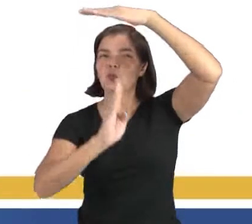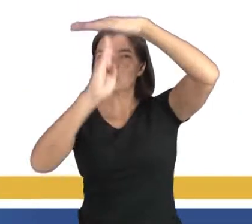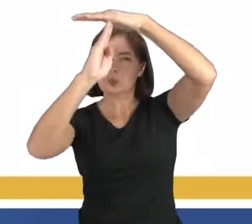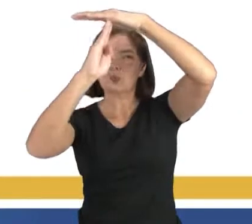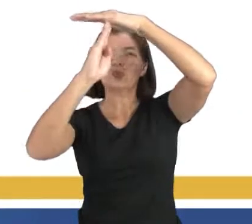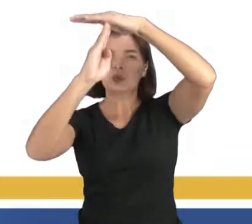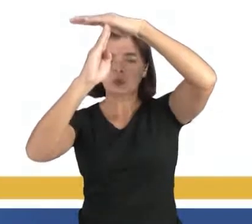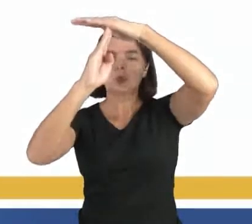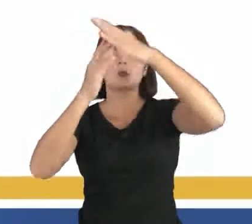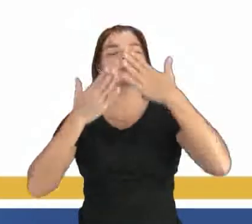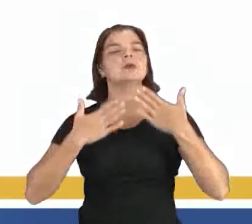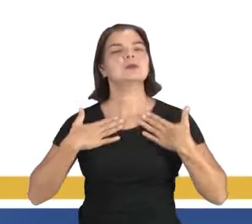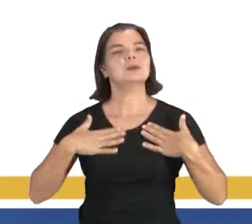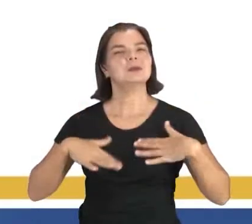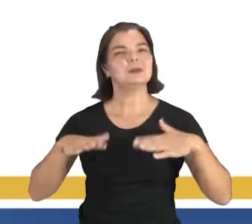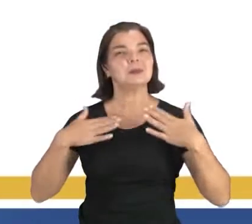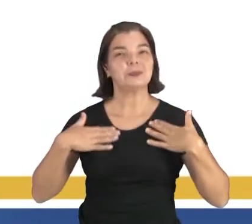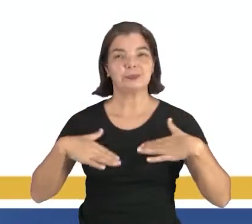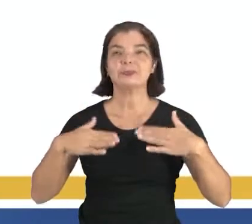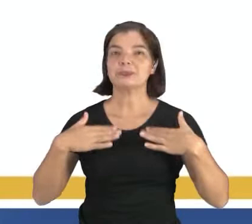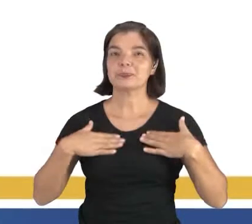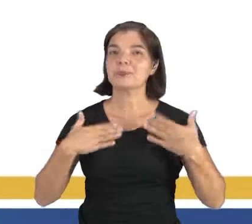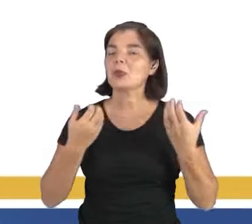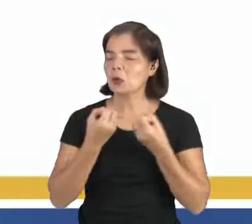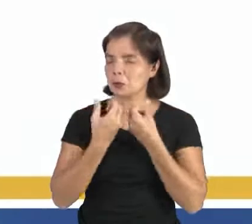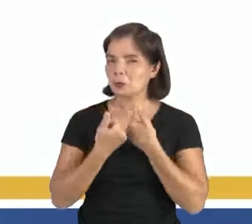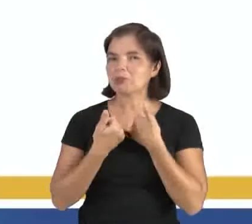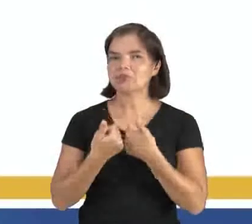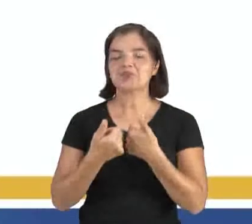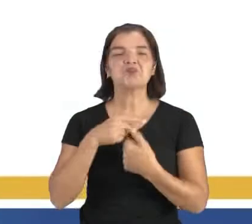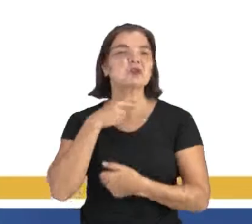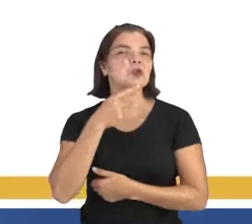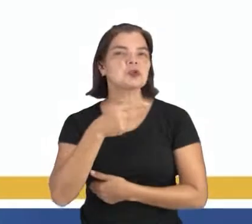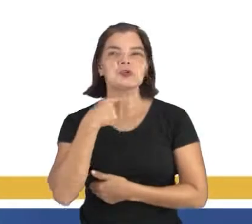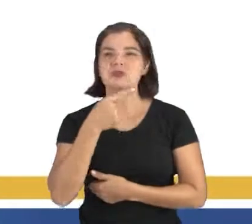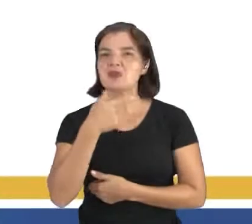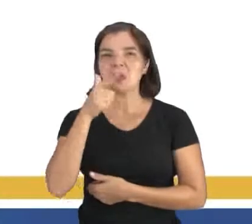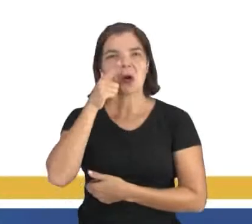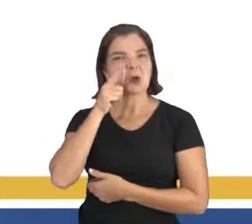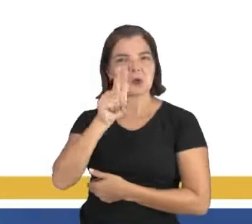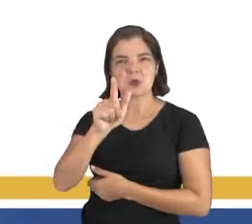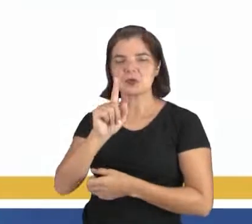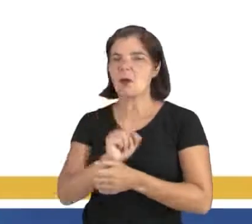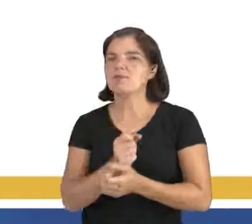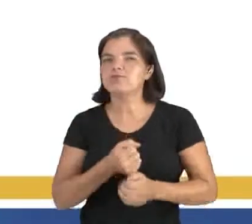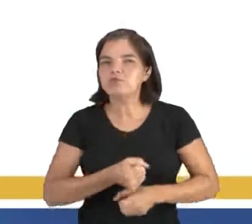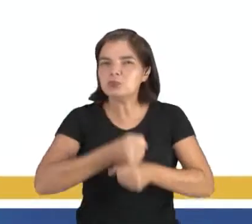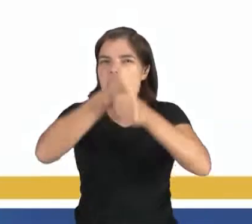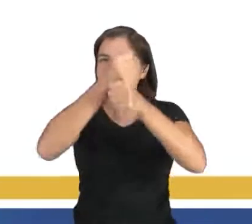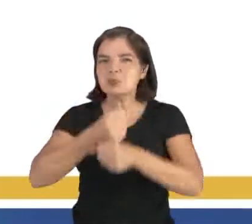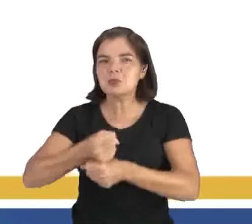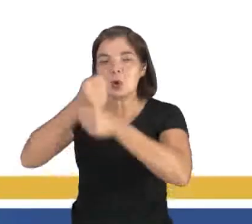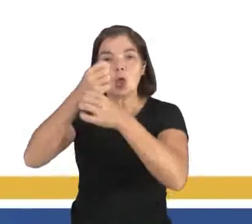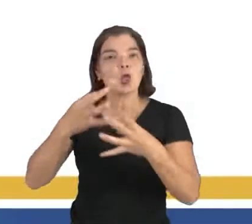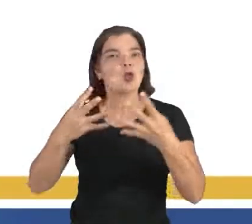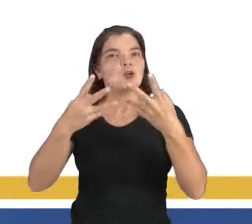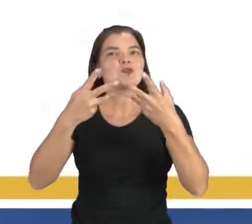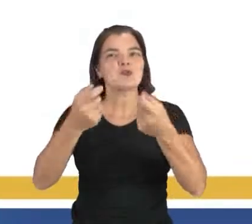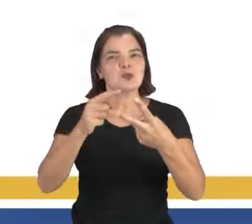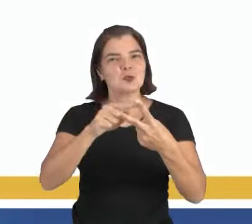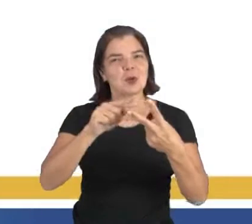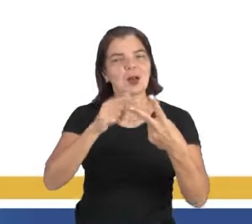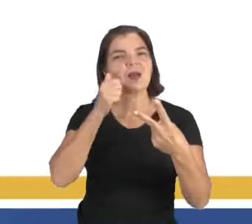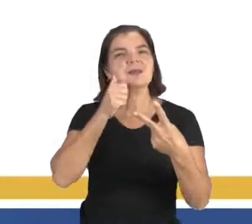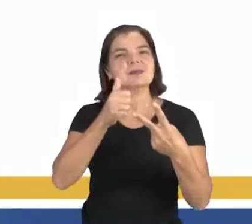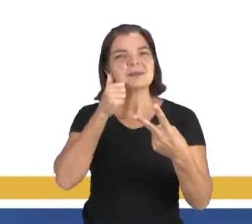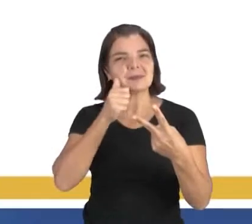mundo, sossegou. Aqui está bom. Ninguém mais vai conseguir me furar. Todos os furos que as duas